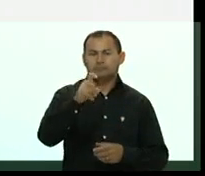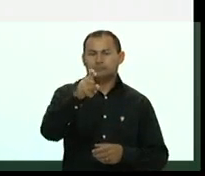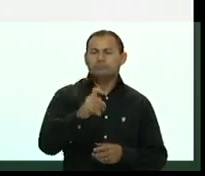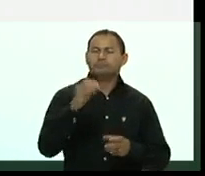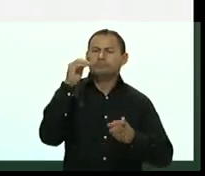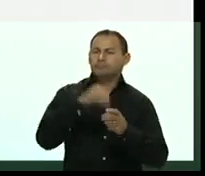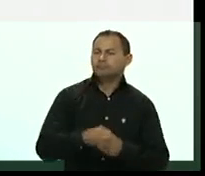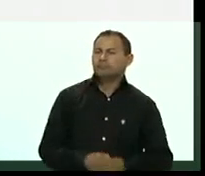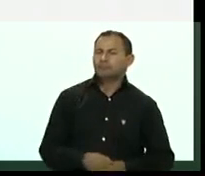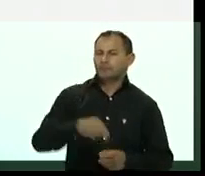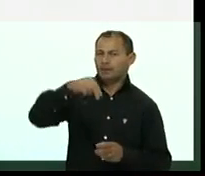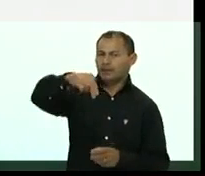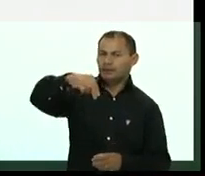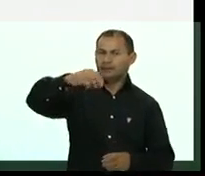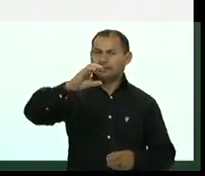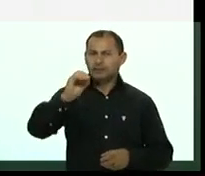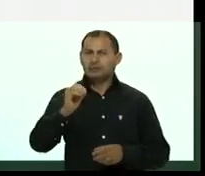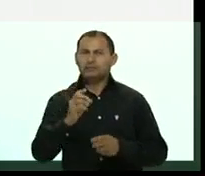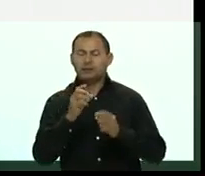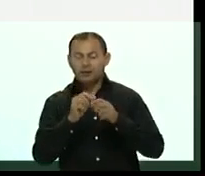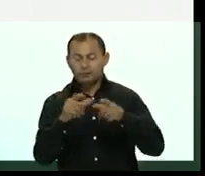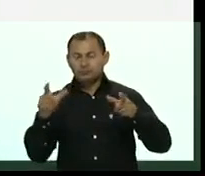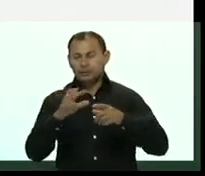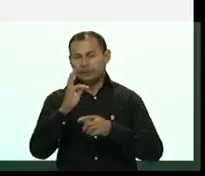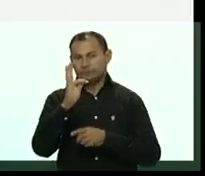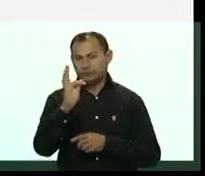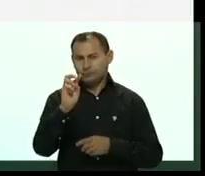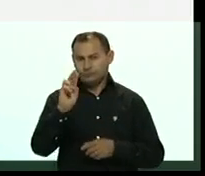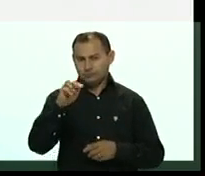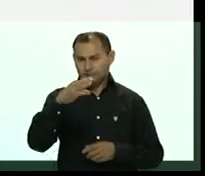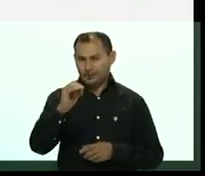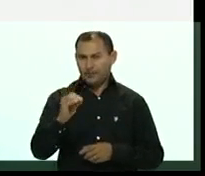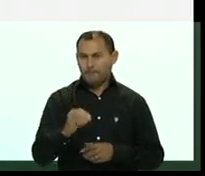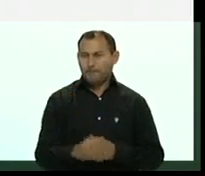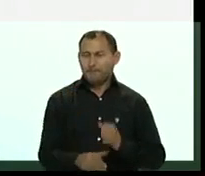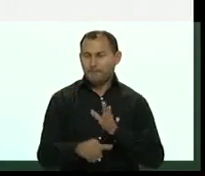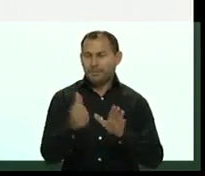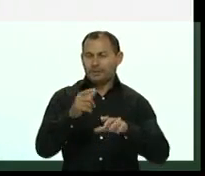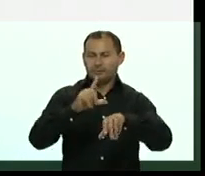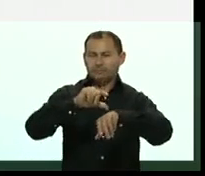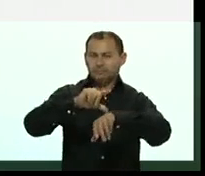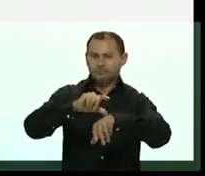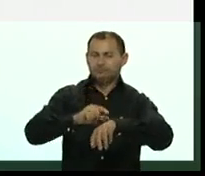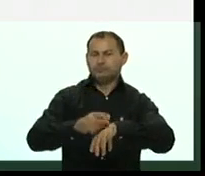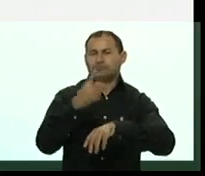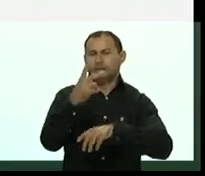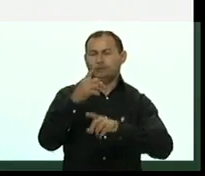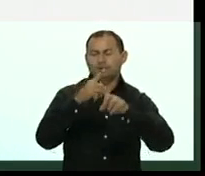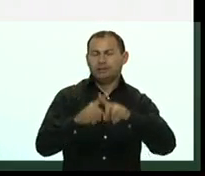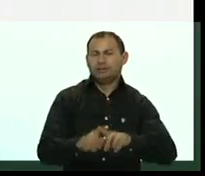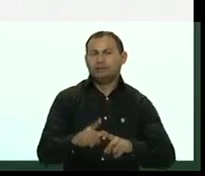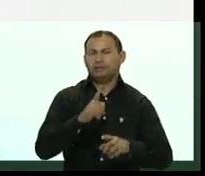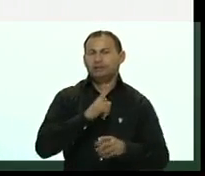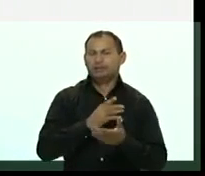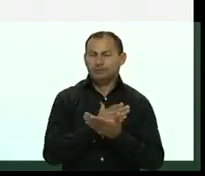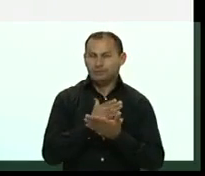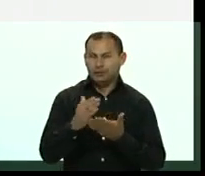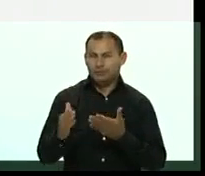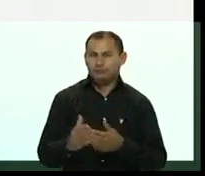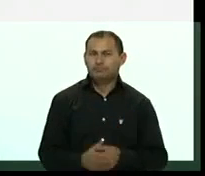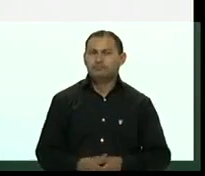vou colocar N0, só para a gente generalizar a função. Então, na primeira hora, eu tenho 2 vezes o que eu tinha